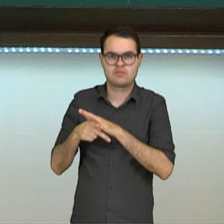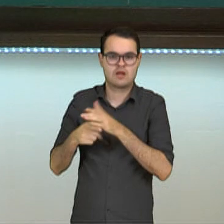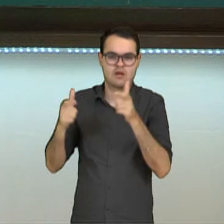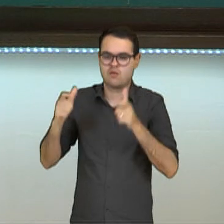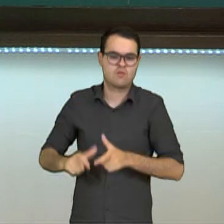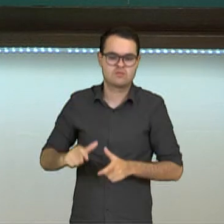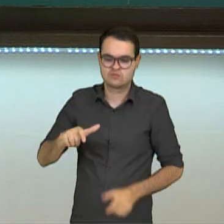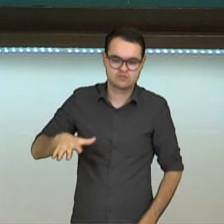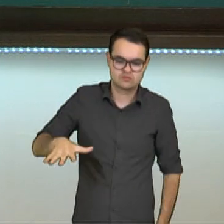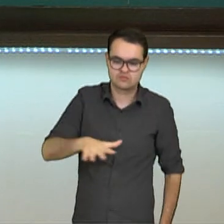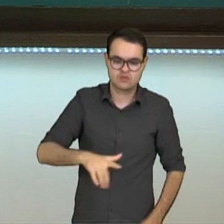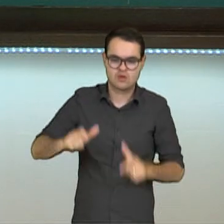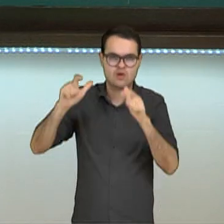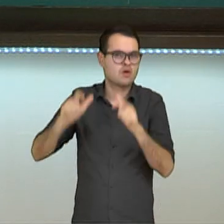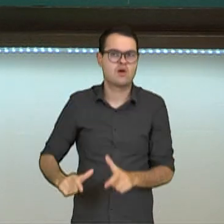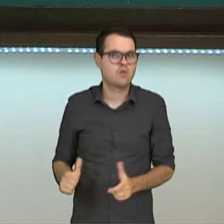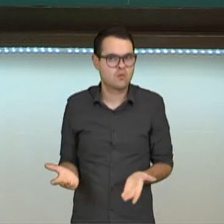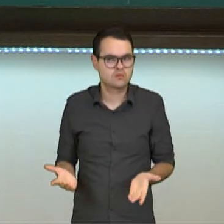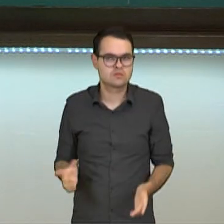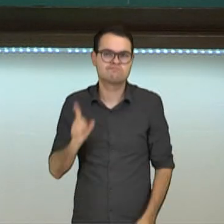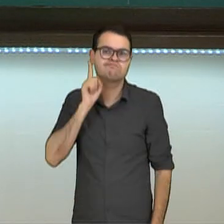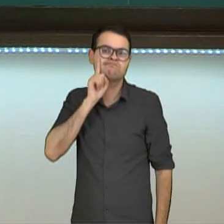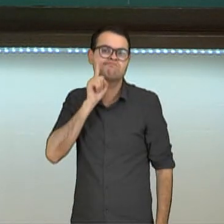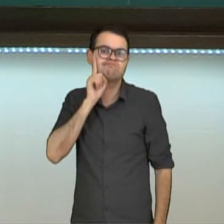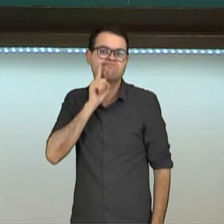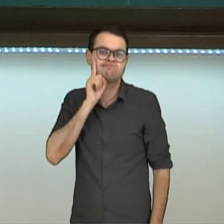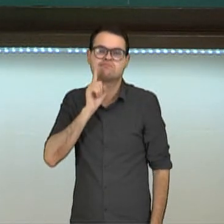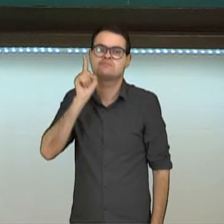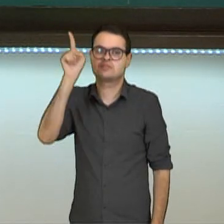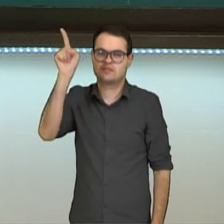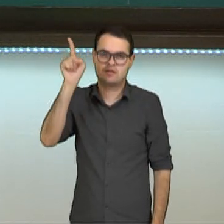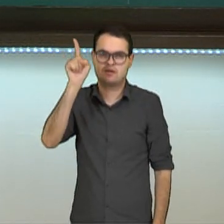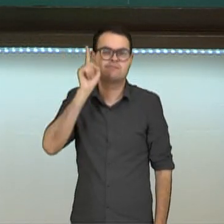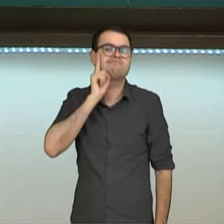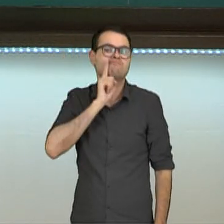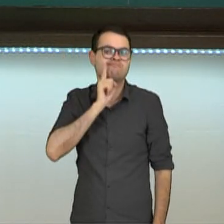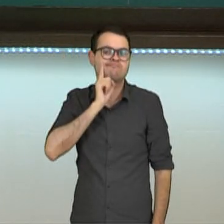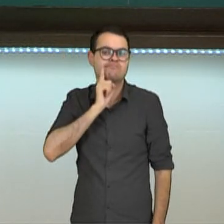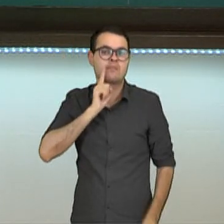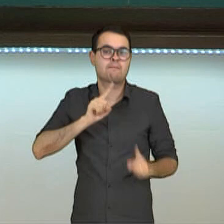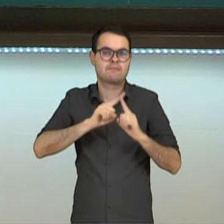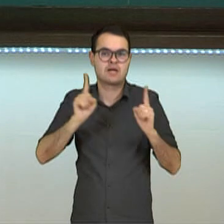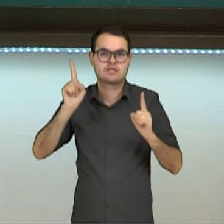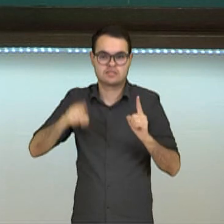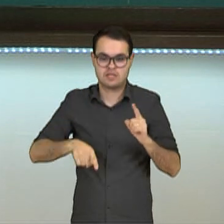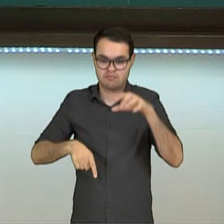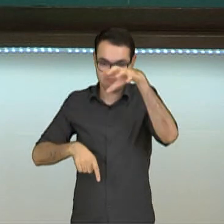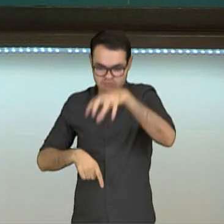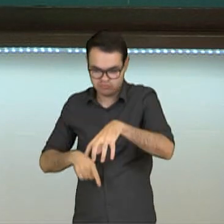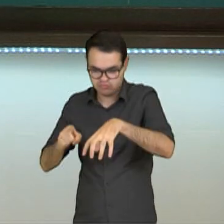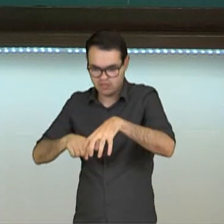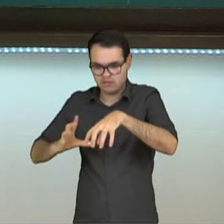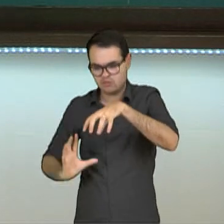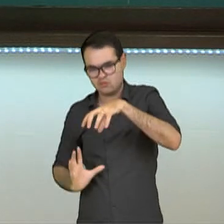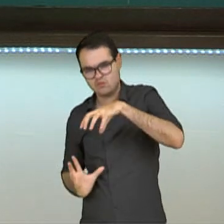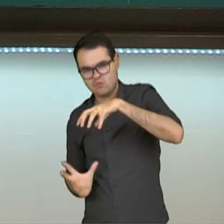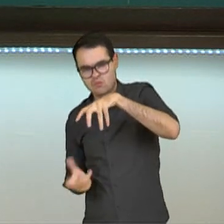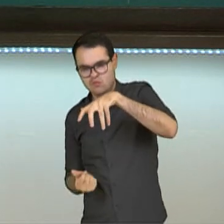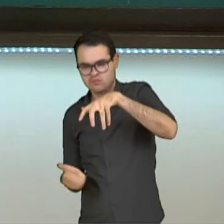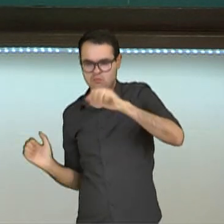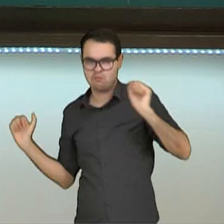sede da ONU, ela está nos Estados Unidos, mas é considerada de território internacional, tá